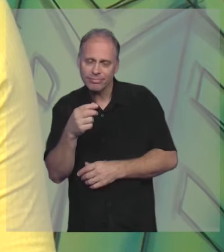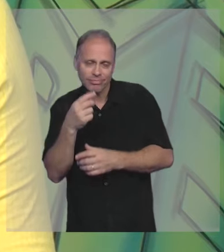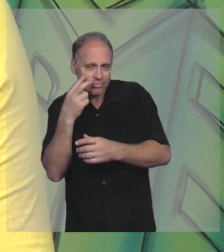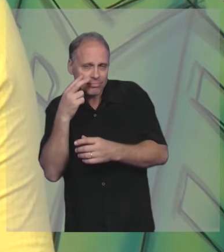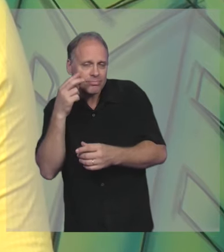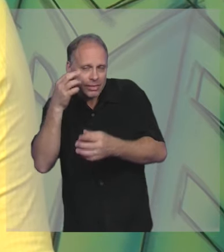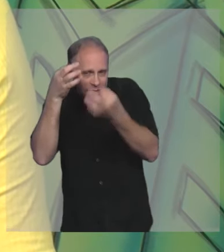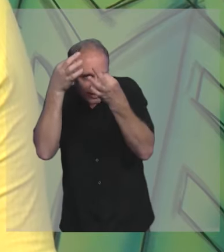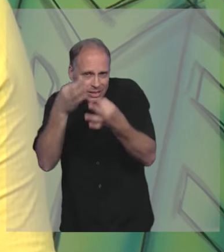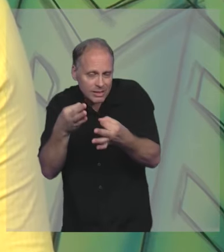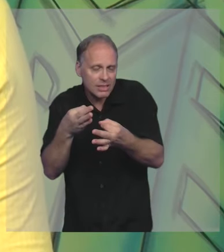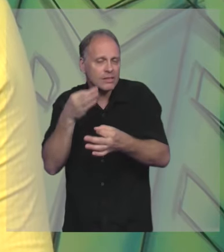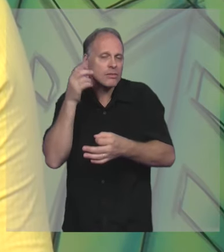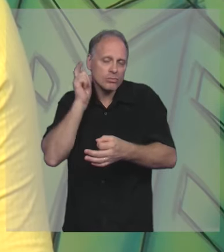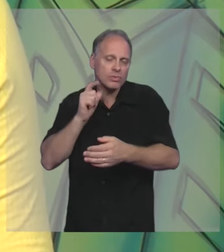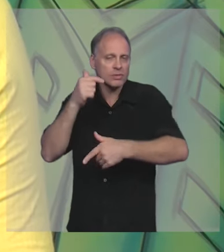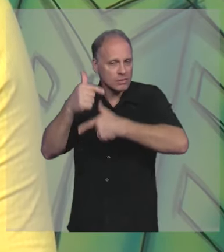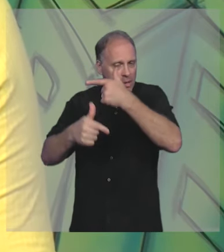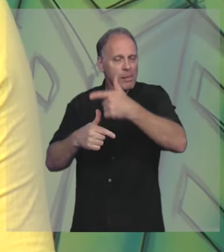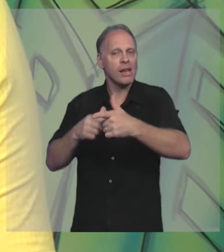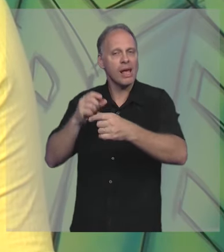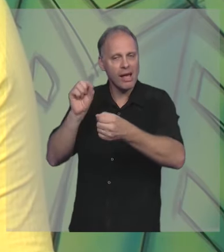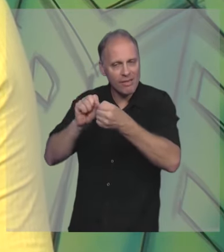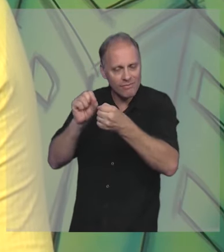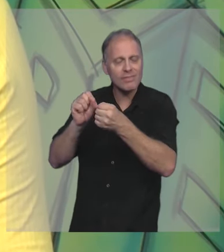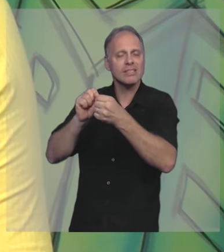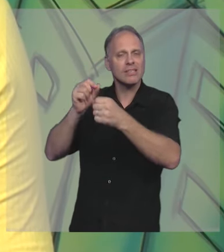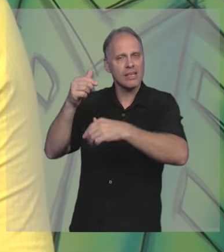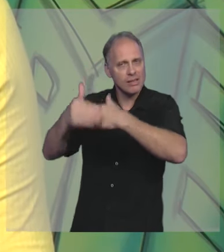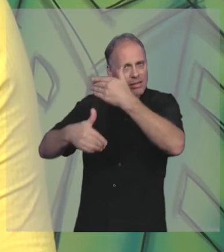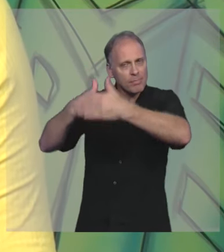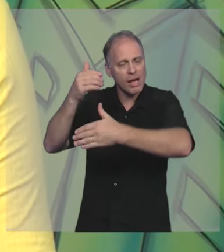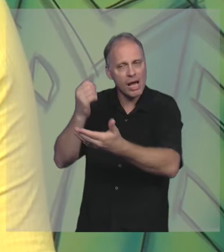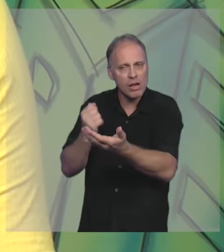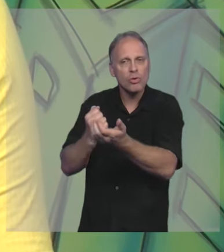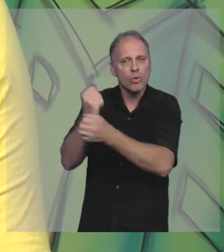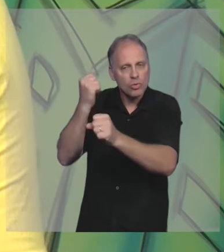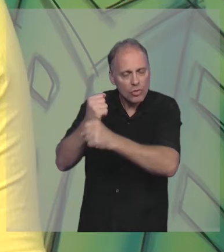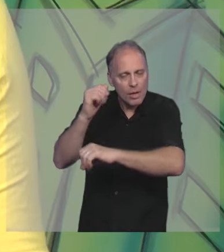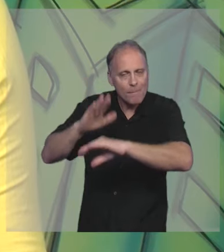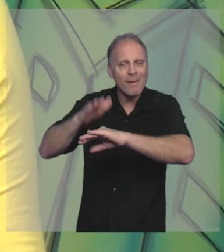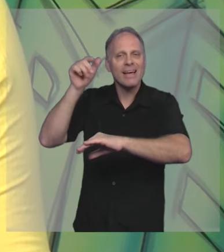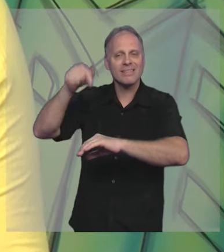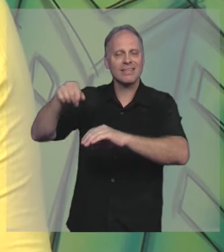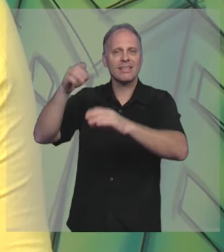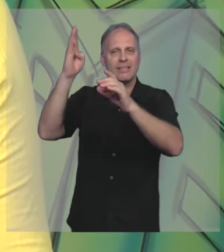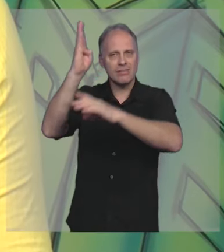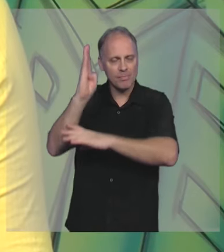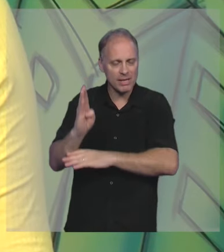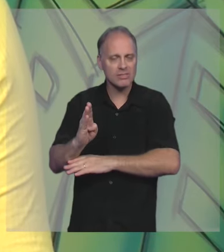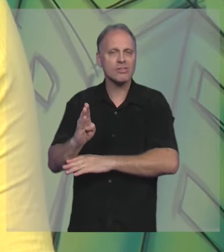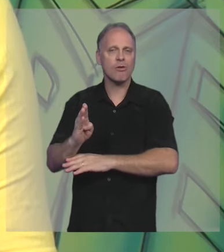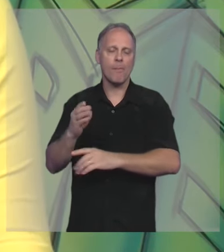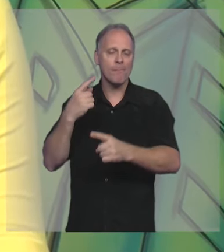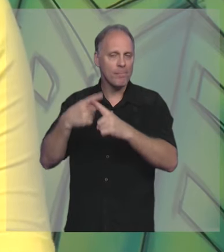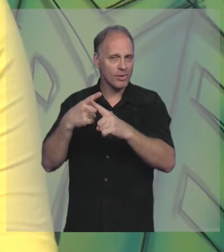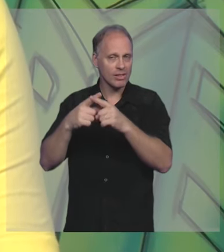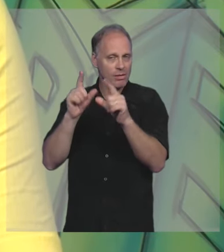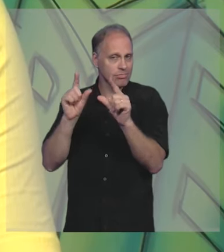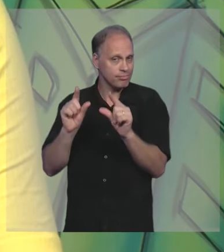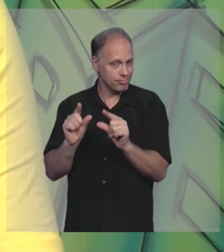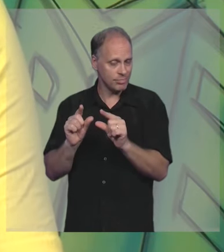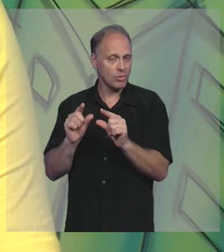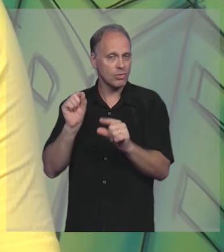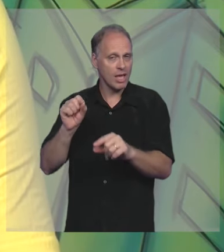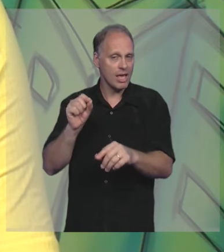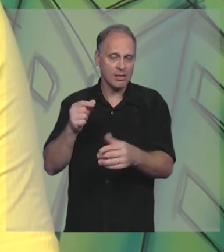empresas possam voltar a construir plataformas dentro do país, ampliar suas indústrias e exatamente voltar a investir. O que